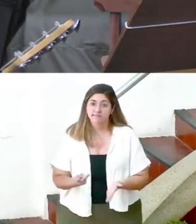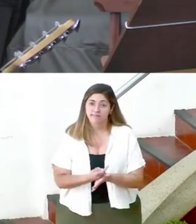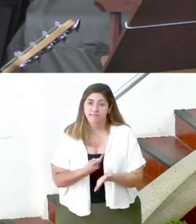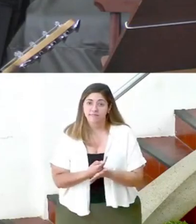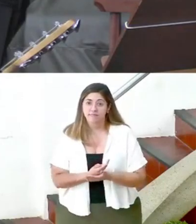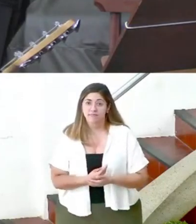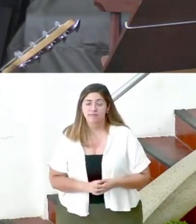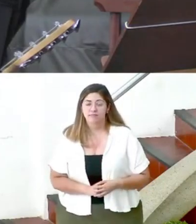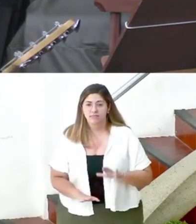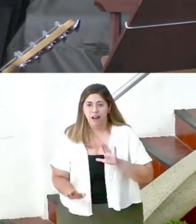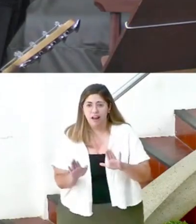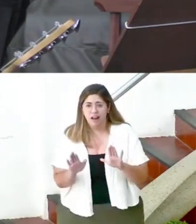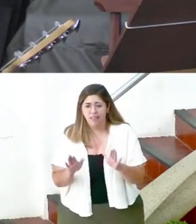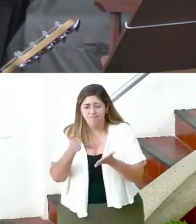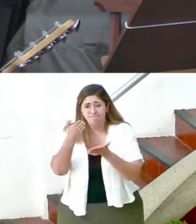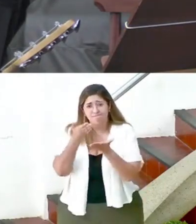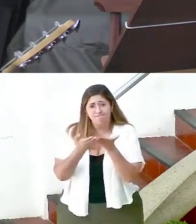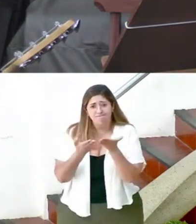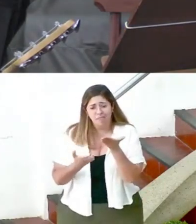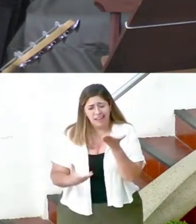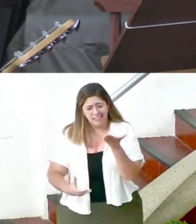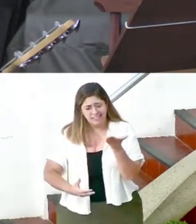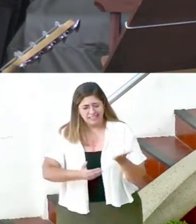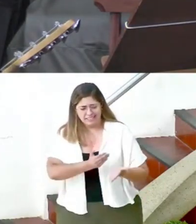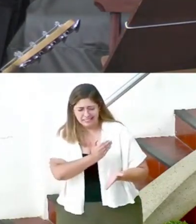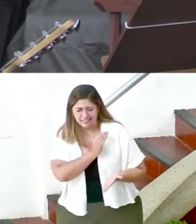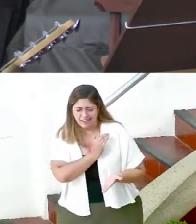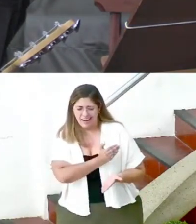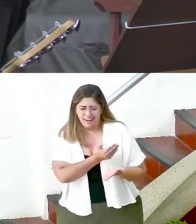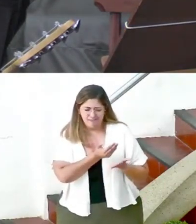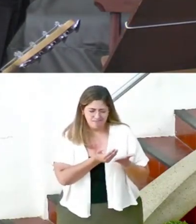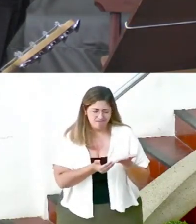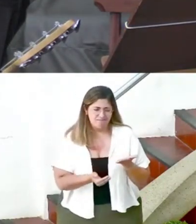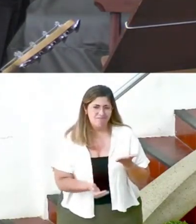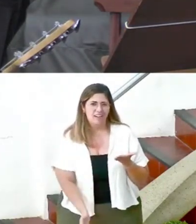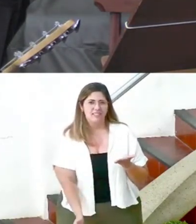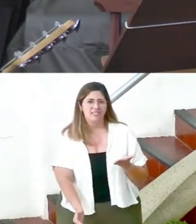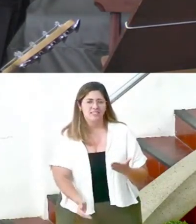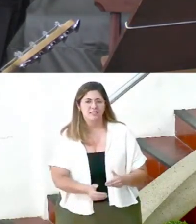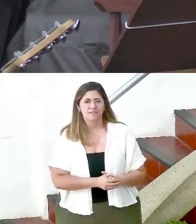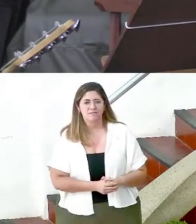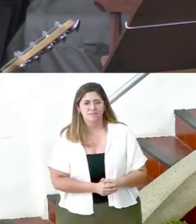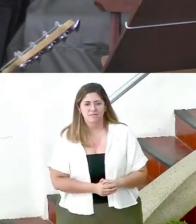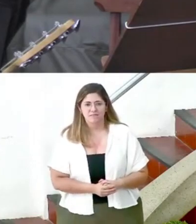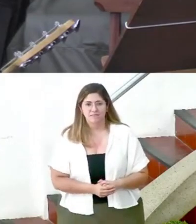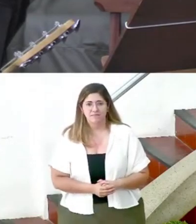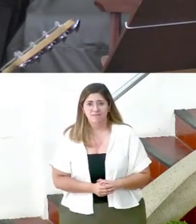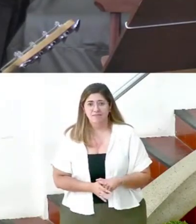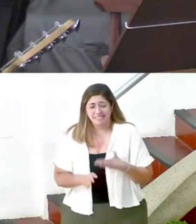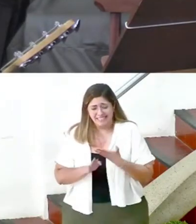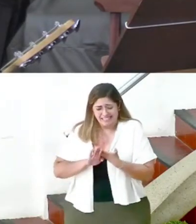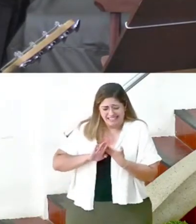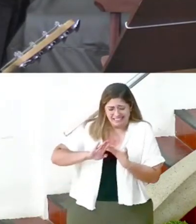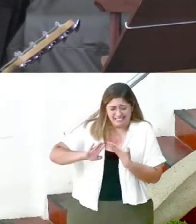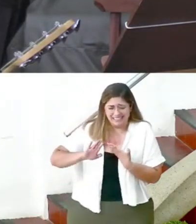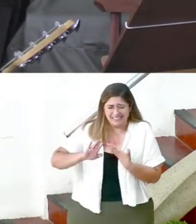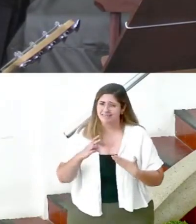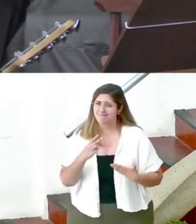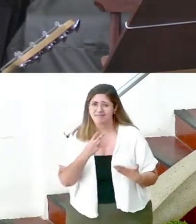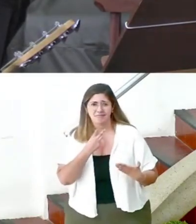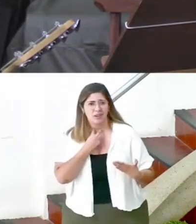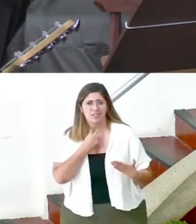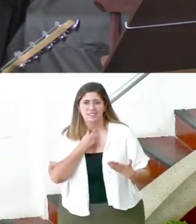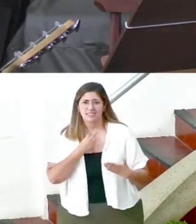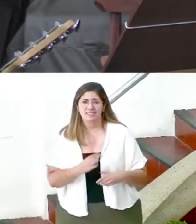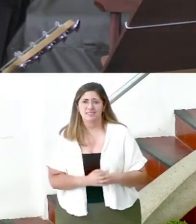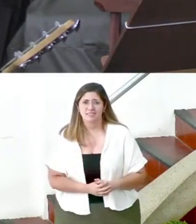nos seus rumos, e Deus está falando ao seu coração, falando ao seu coração, falando ao seu coração, mas ele não consegue se afastar, não consegue se afastar, porque